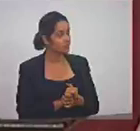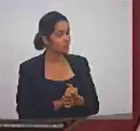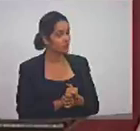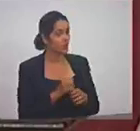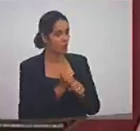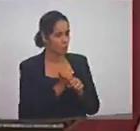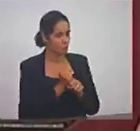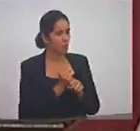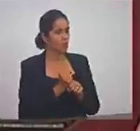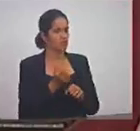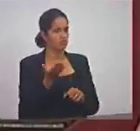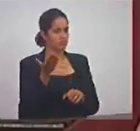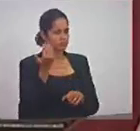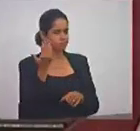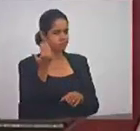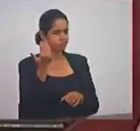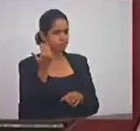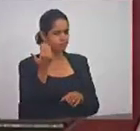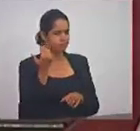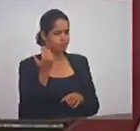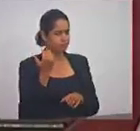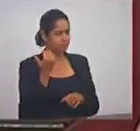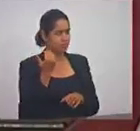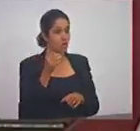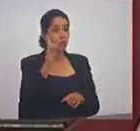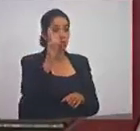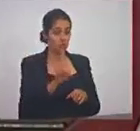2017, e colocou Emerson Pereira nos direitos humanos.